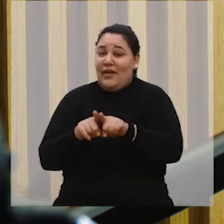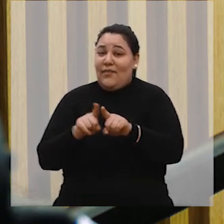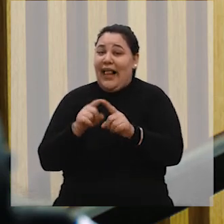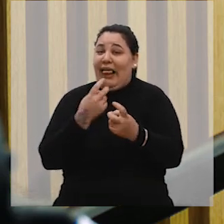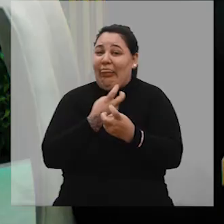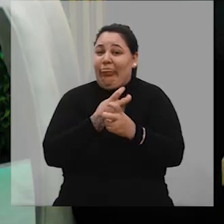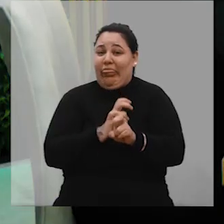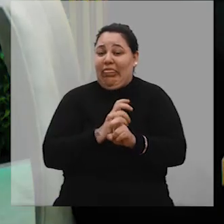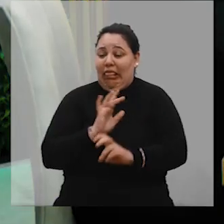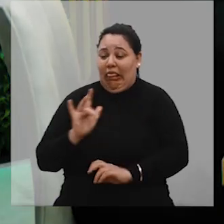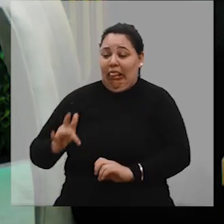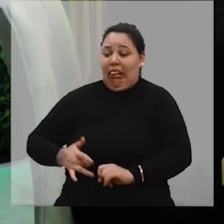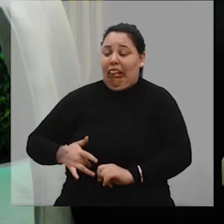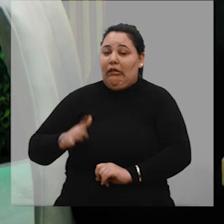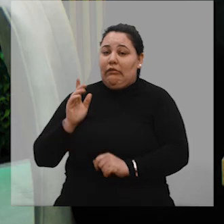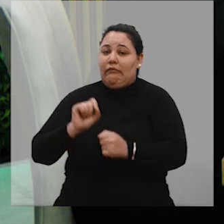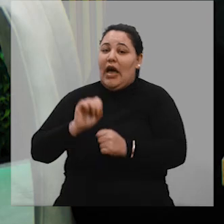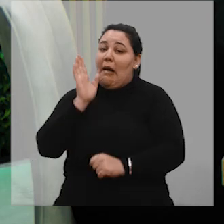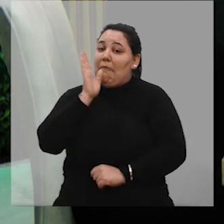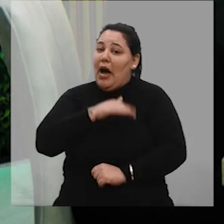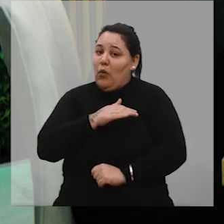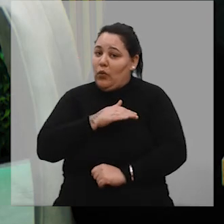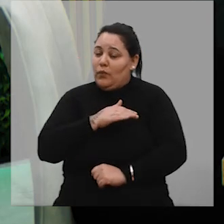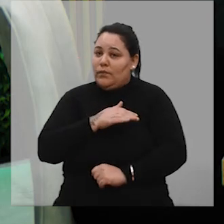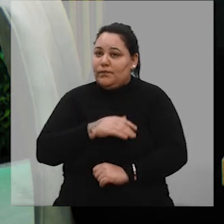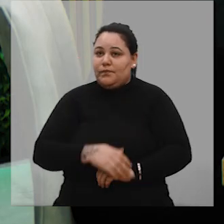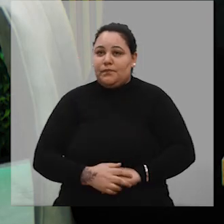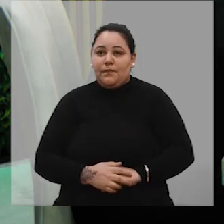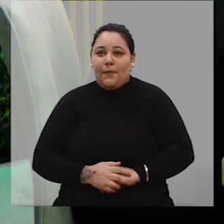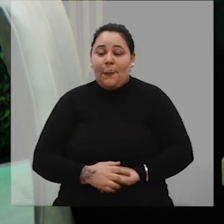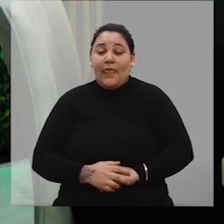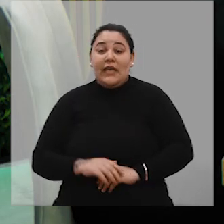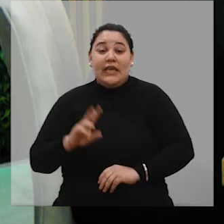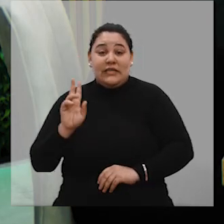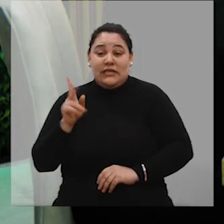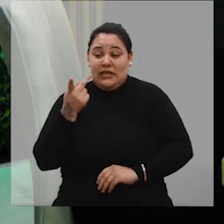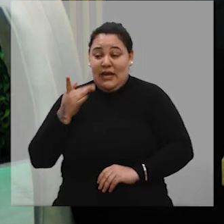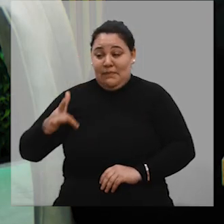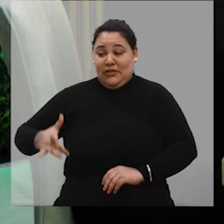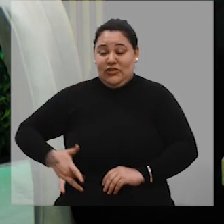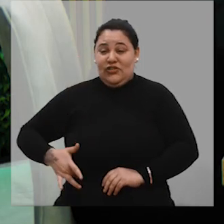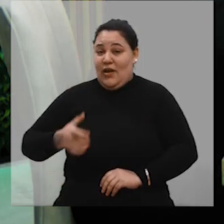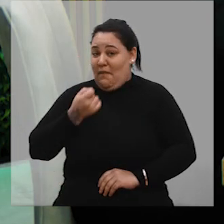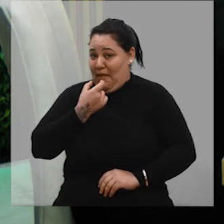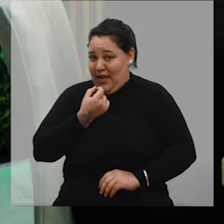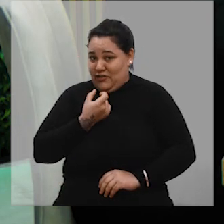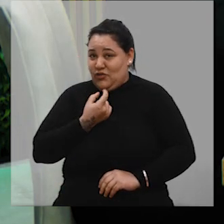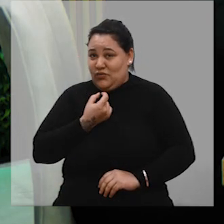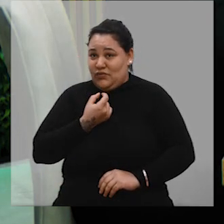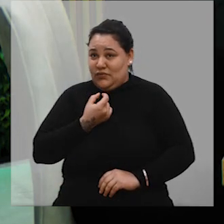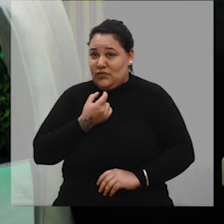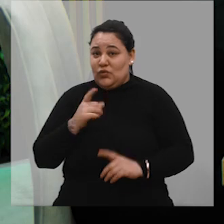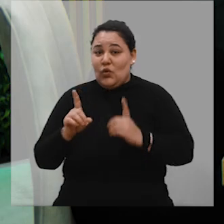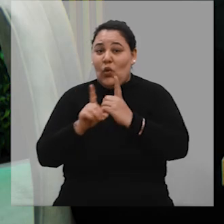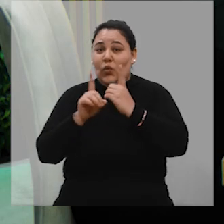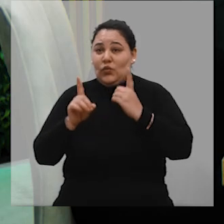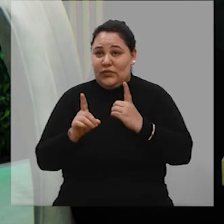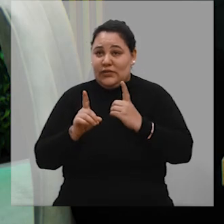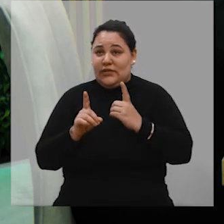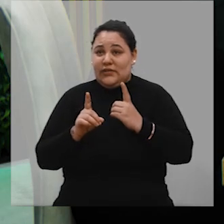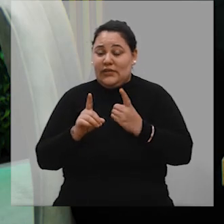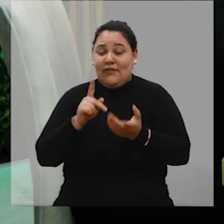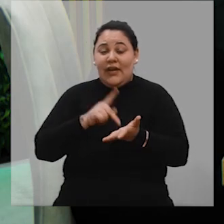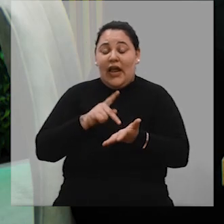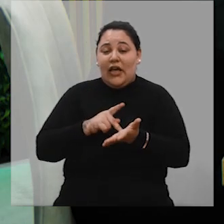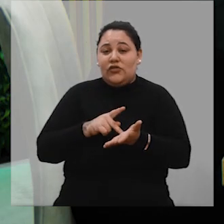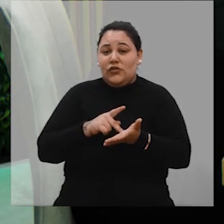para o fígado. E essas hepatites medicamentosas, elas acabam sendo diagnosticadas mais como uma exclusão,